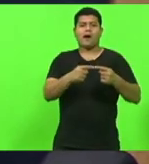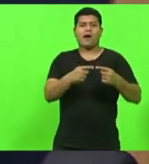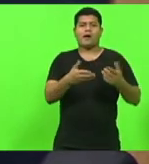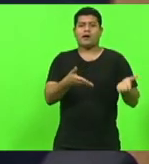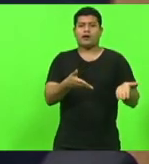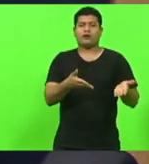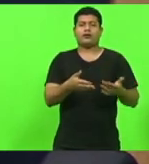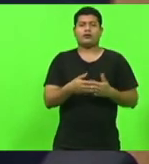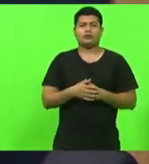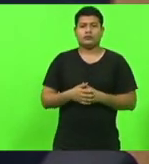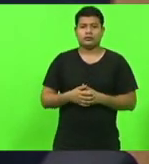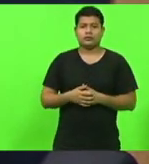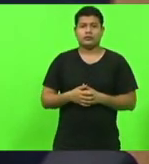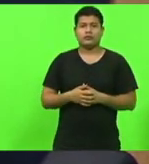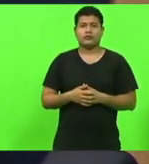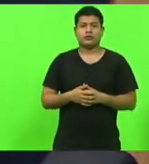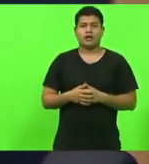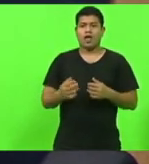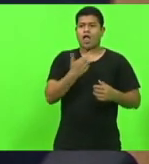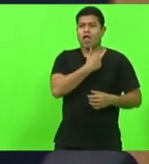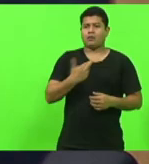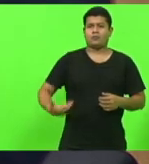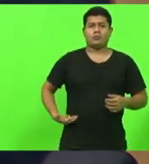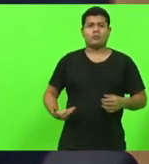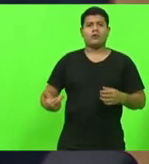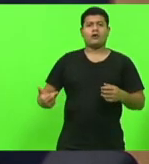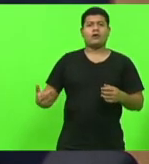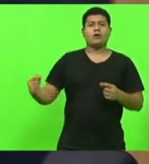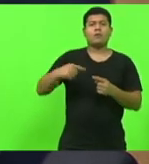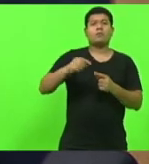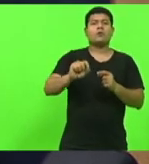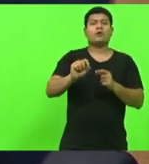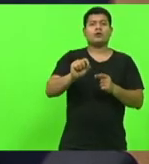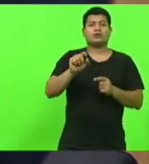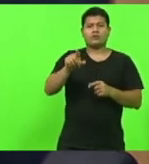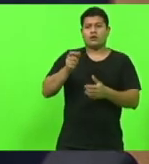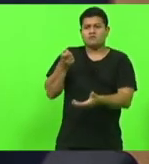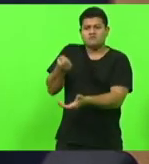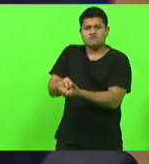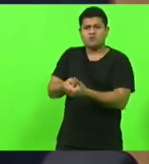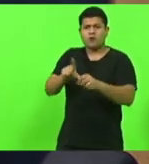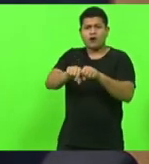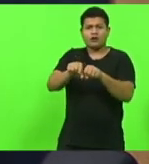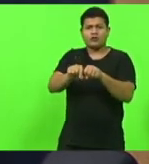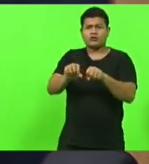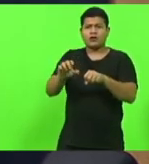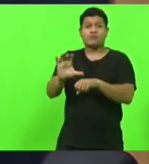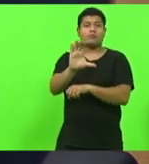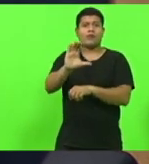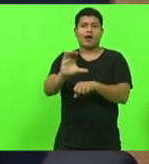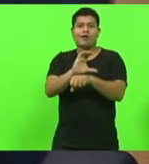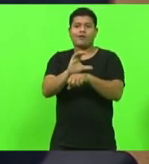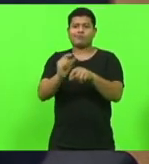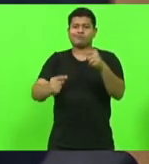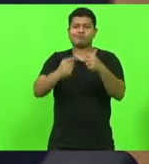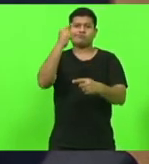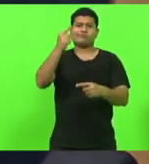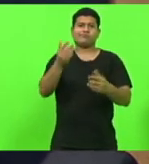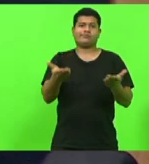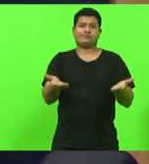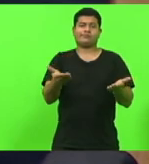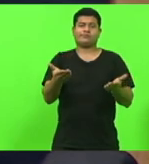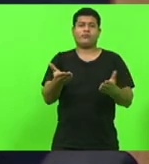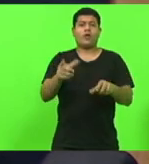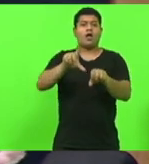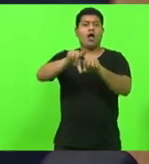republicano, é você impor um artigo que é inconstitucional, um artigo que